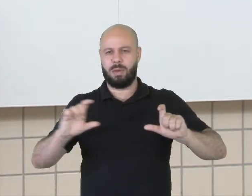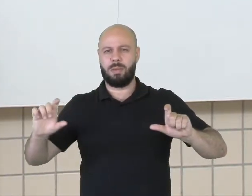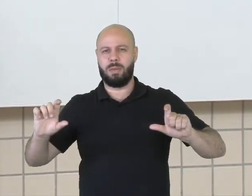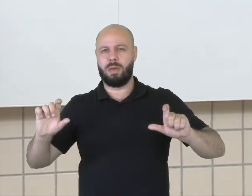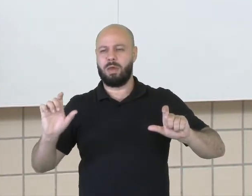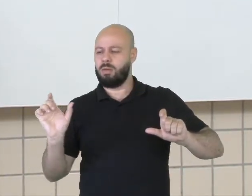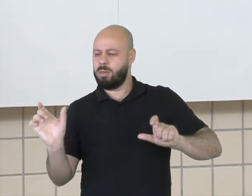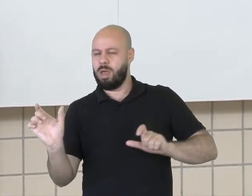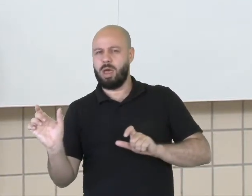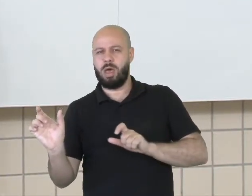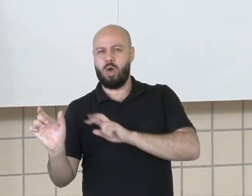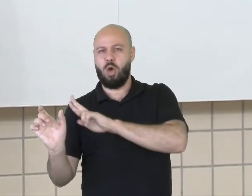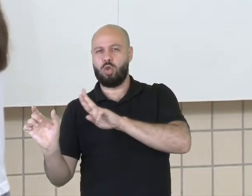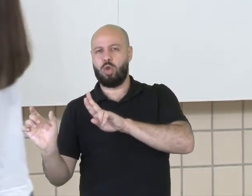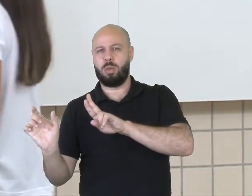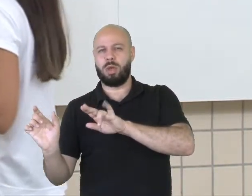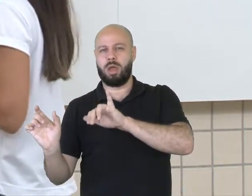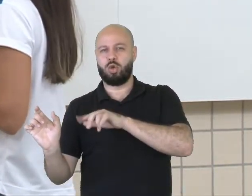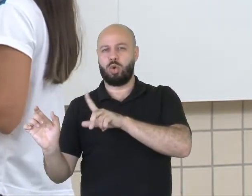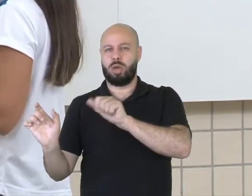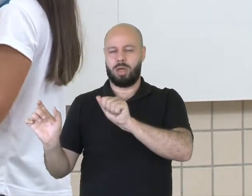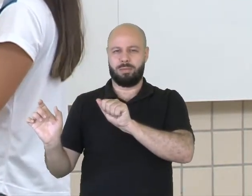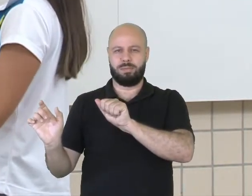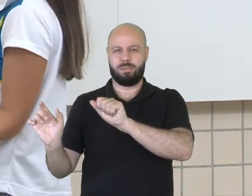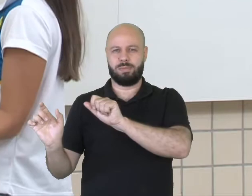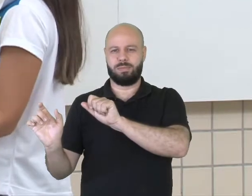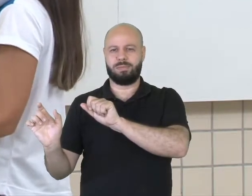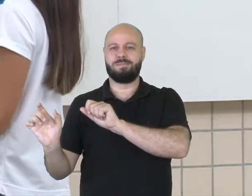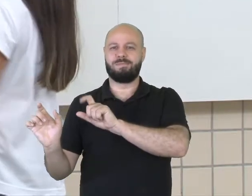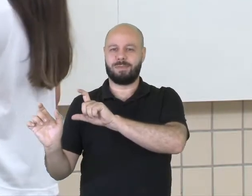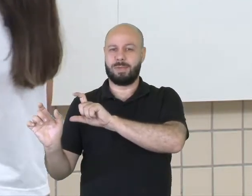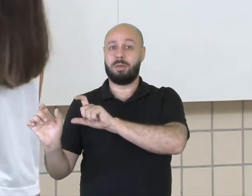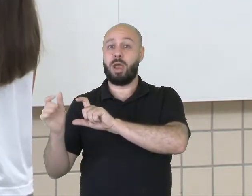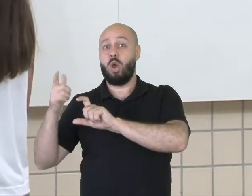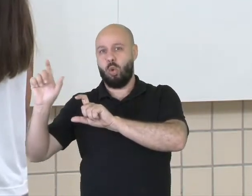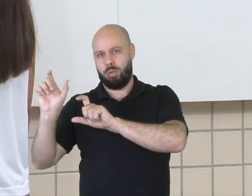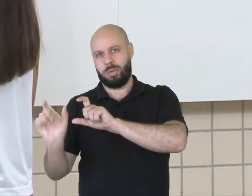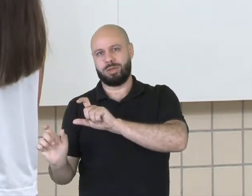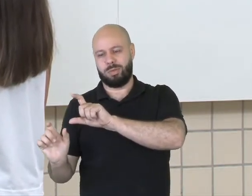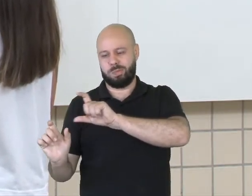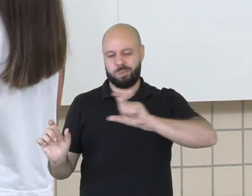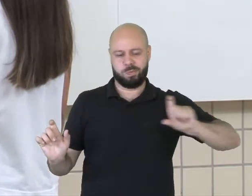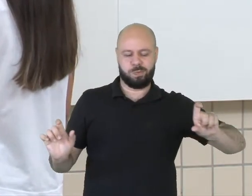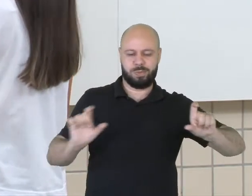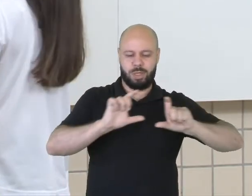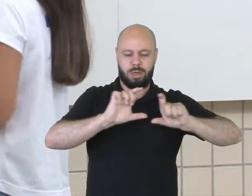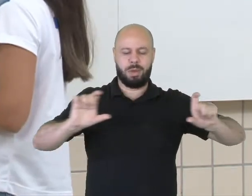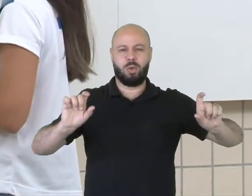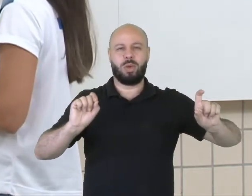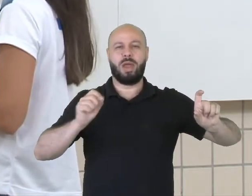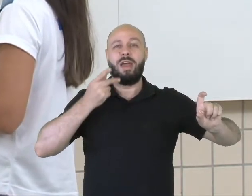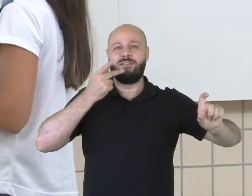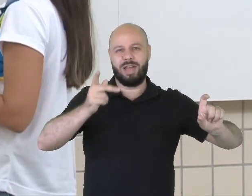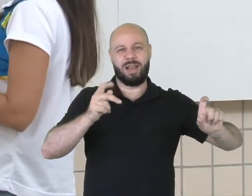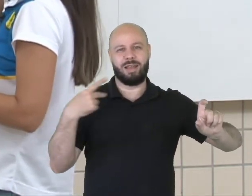temos novamente o nome da personagem, que é outra, e a sua